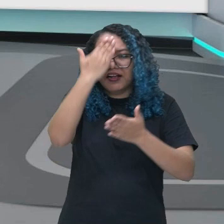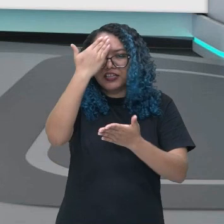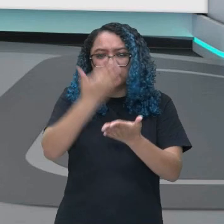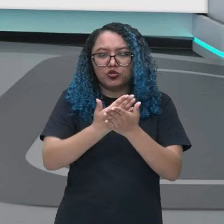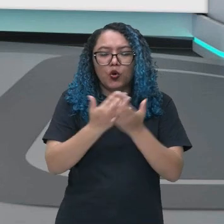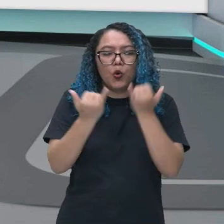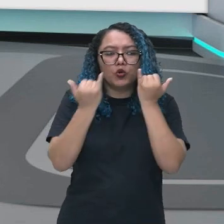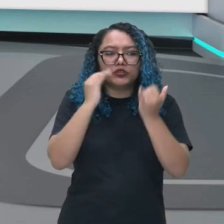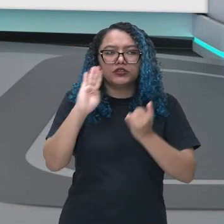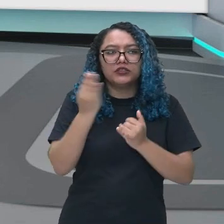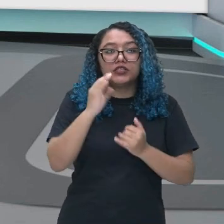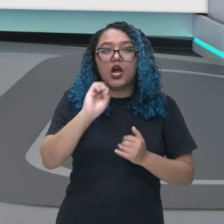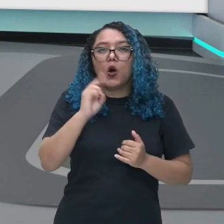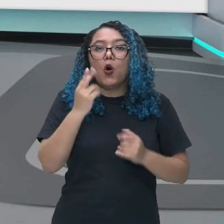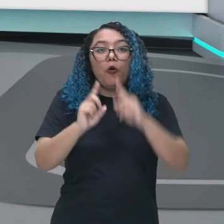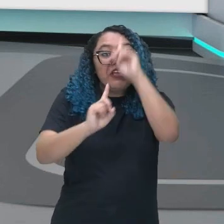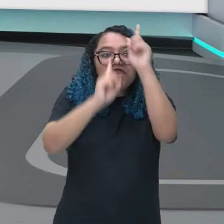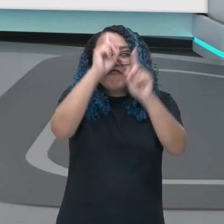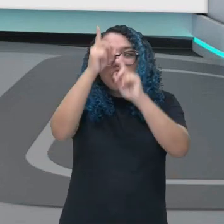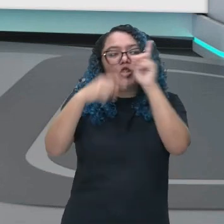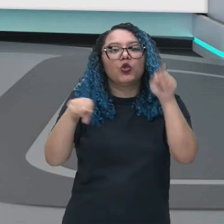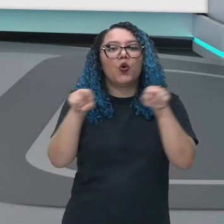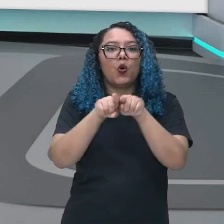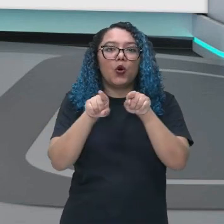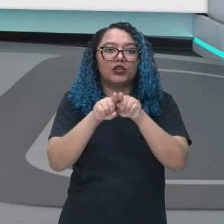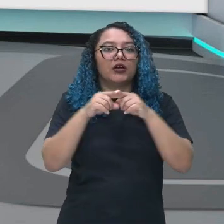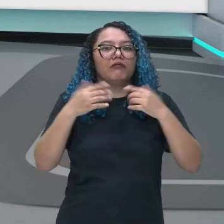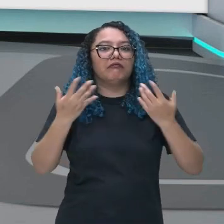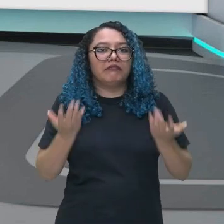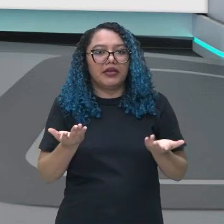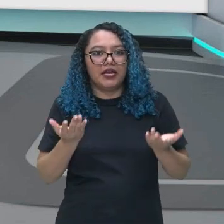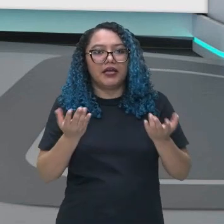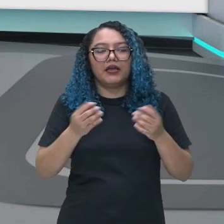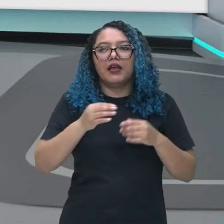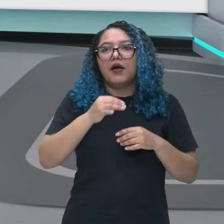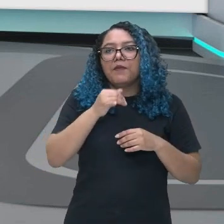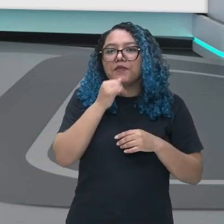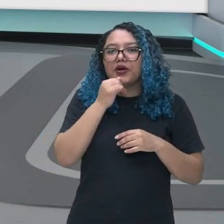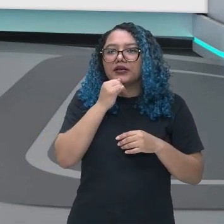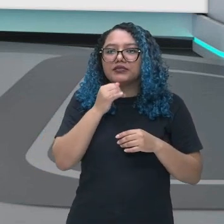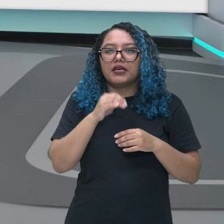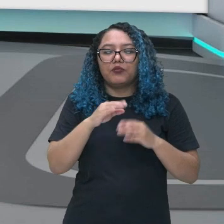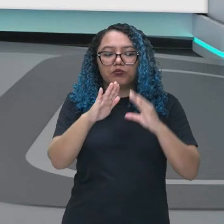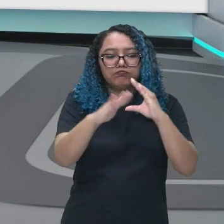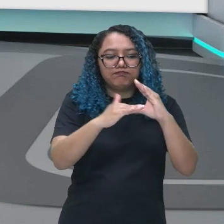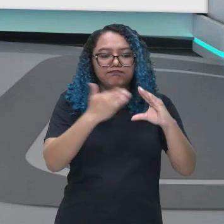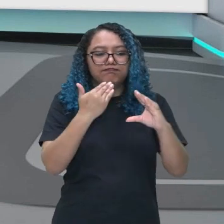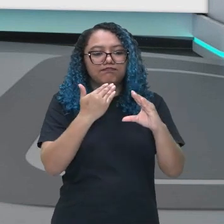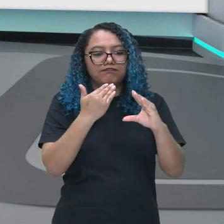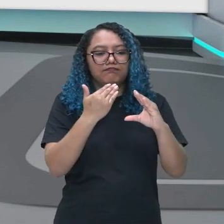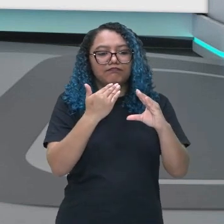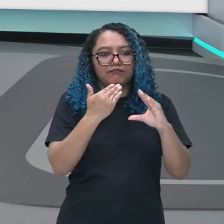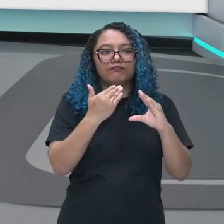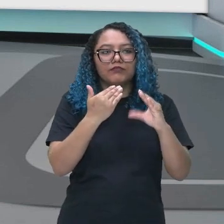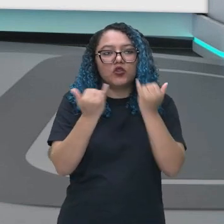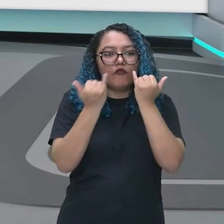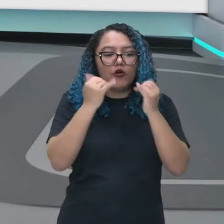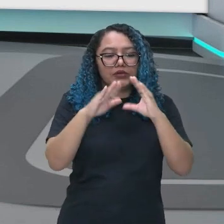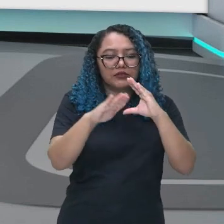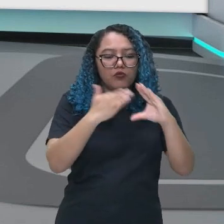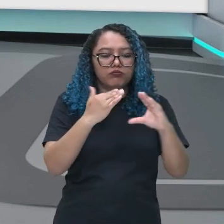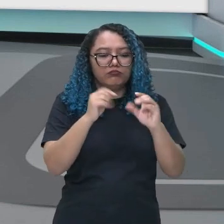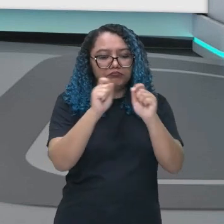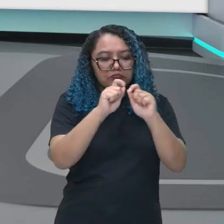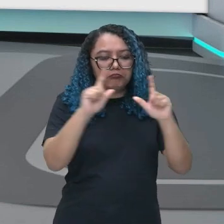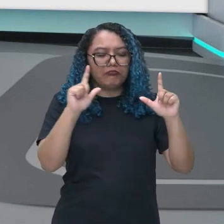fez isso sem inocentemente, né? Recebeu ali uma mensagem assim absurda, uma coisa assim que